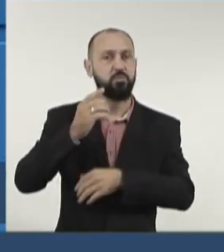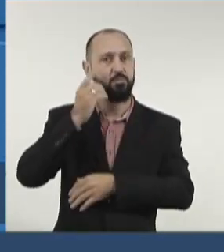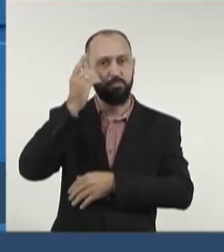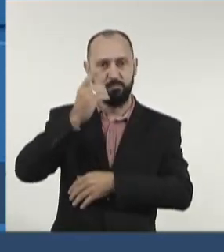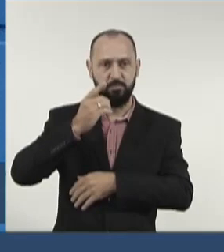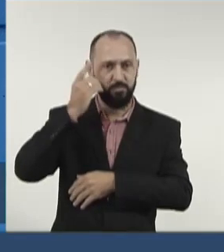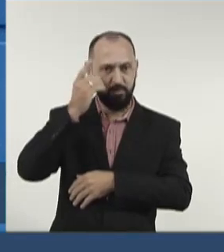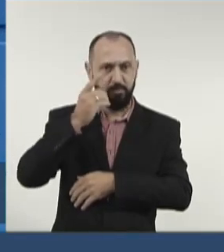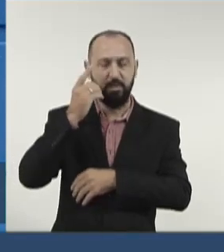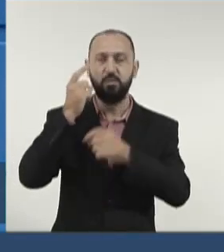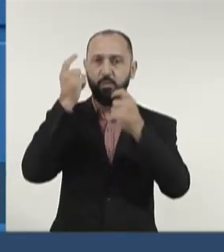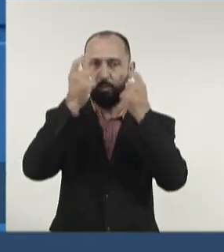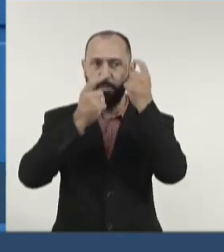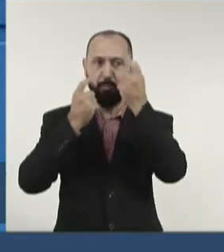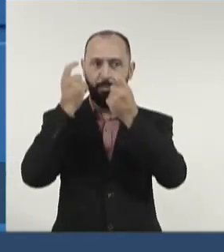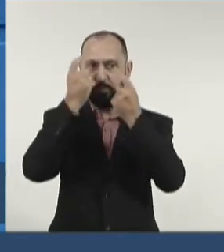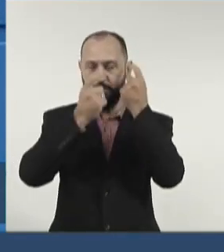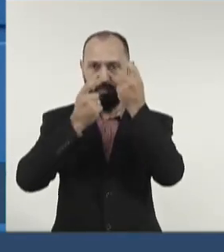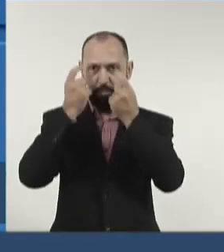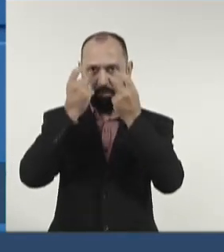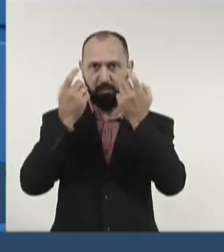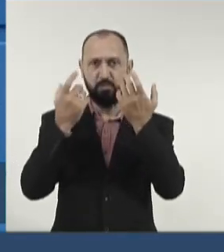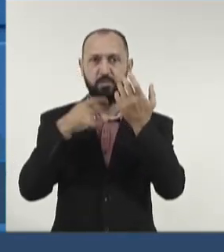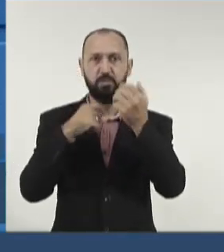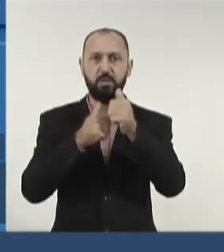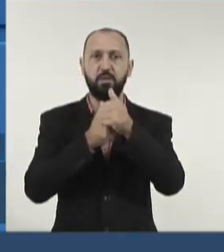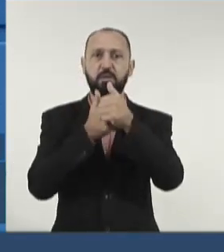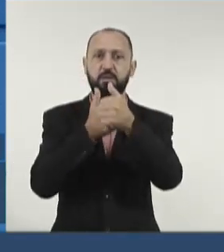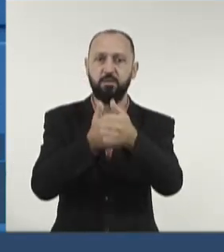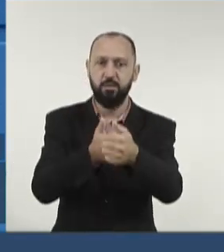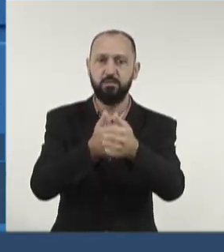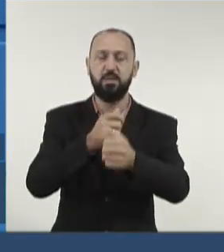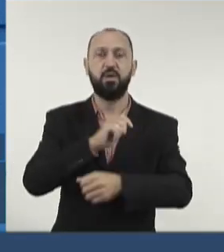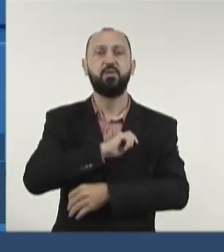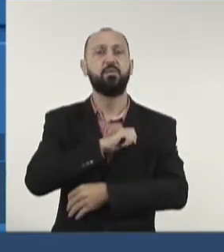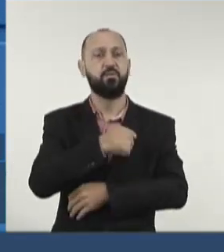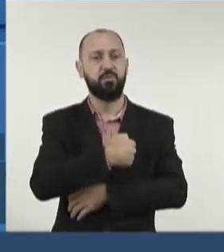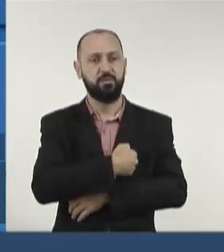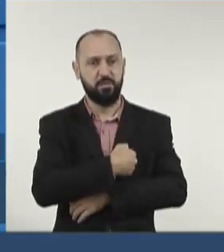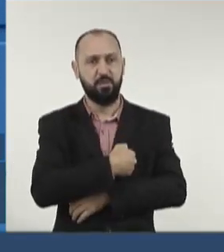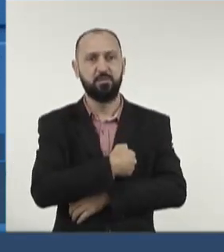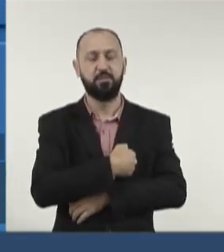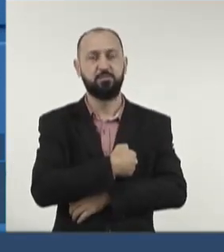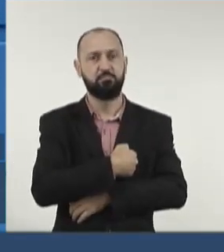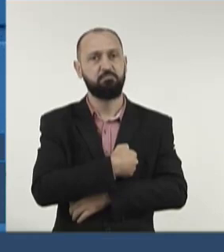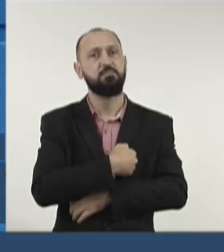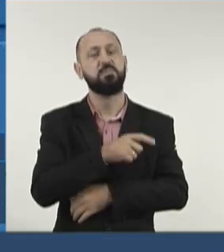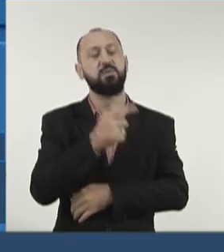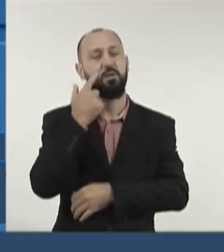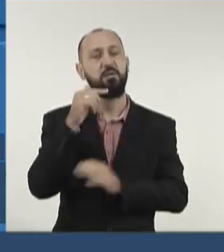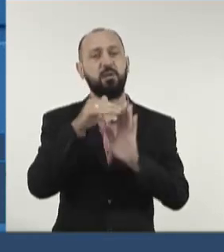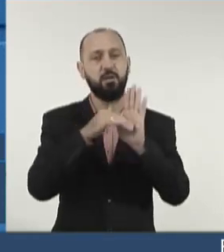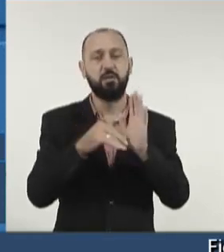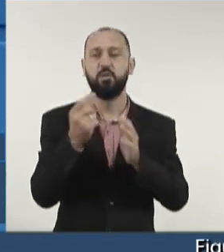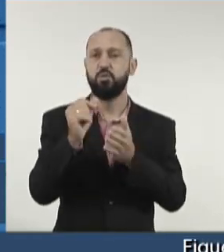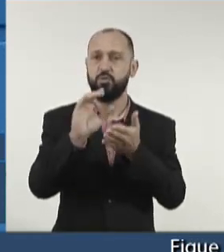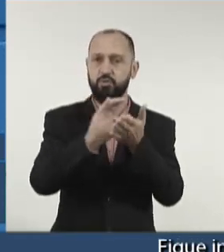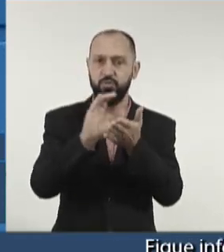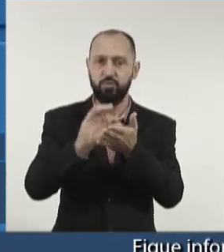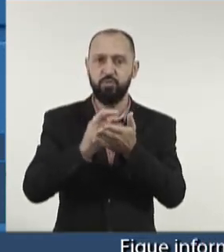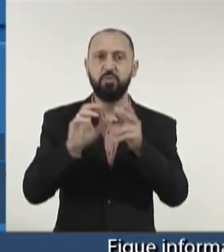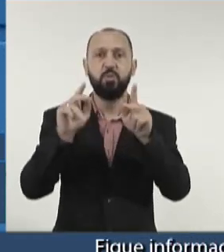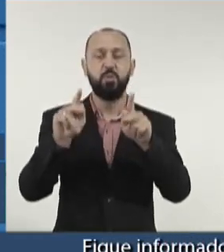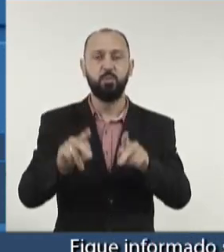deputado, né, preocupado em acompanhar, fiscalizar tudo aquilo que envolve recursos